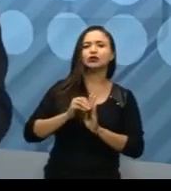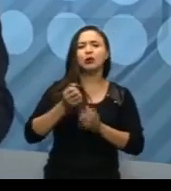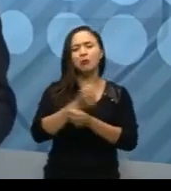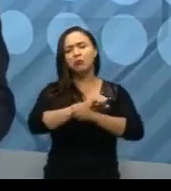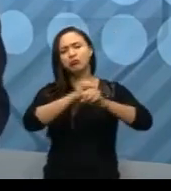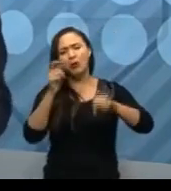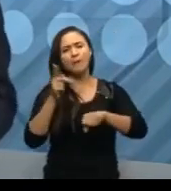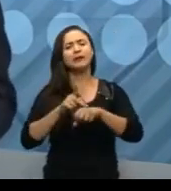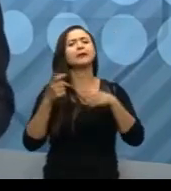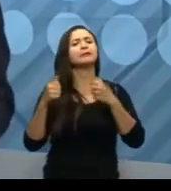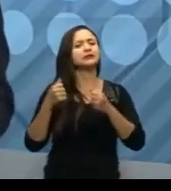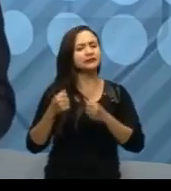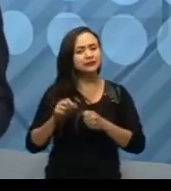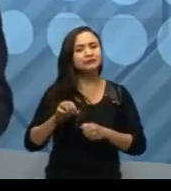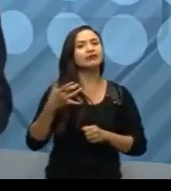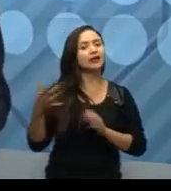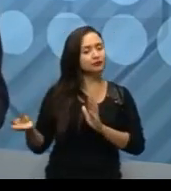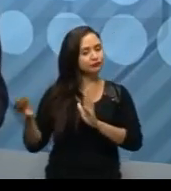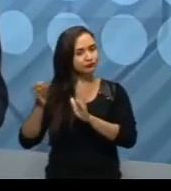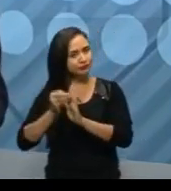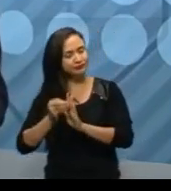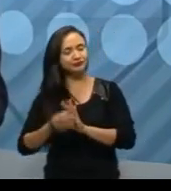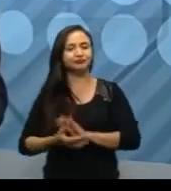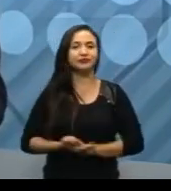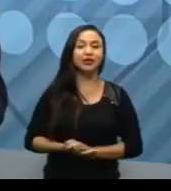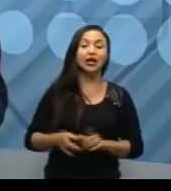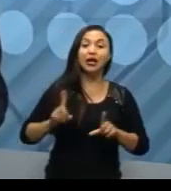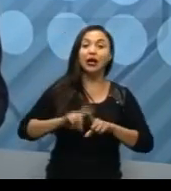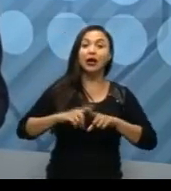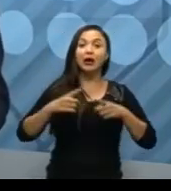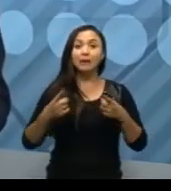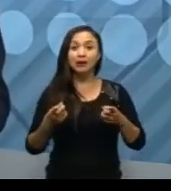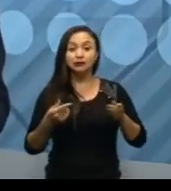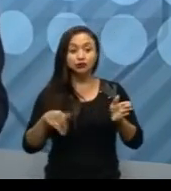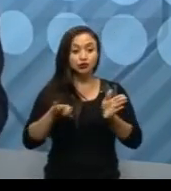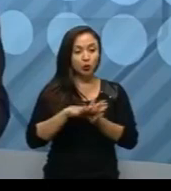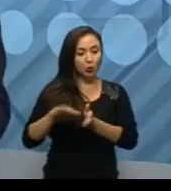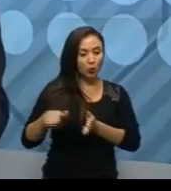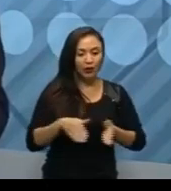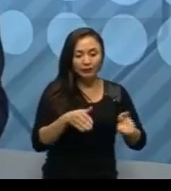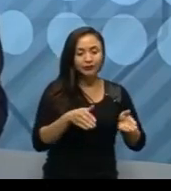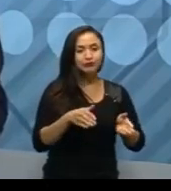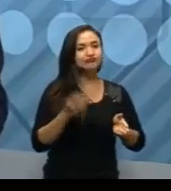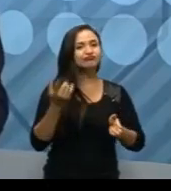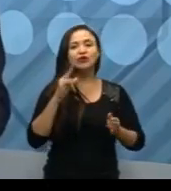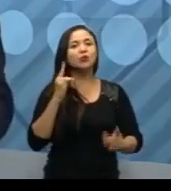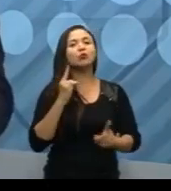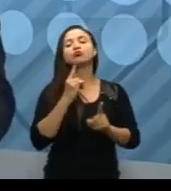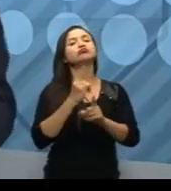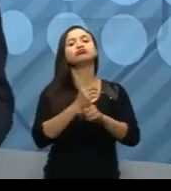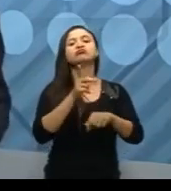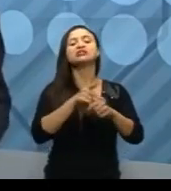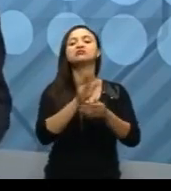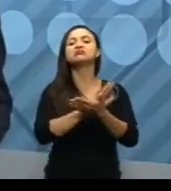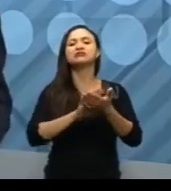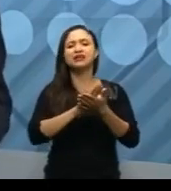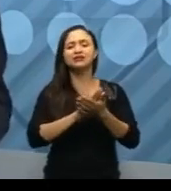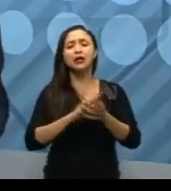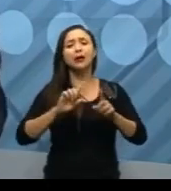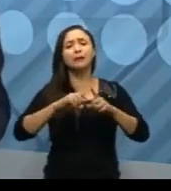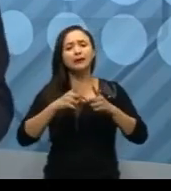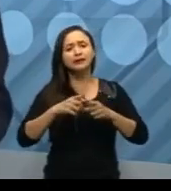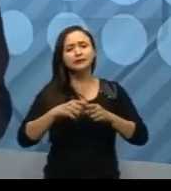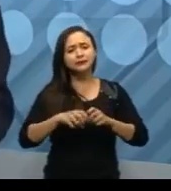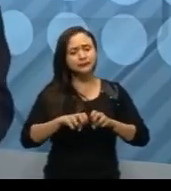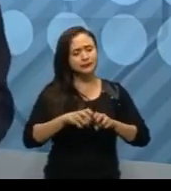Beleza, maravilha. Só que chegou uma determinada parte do trecho que não foi detectado rocha. E quando a gente escavou, a